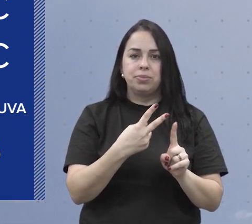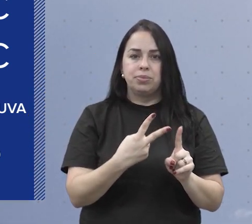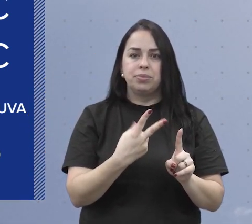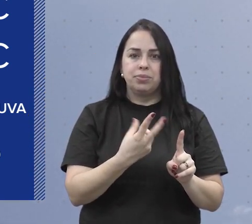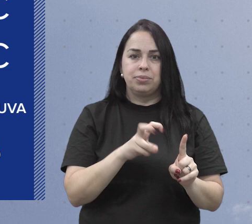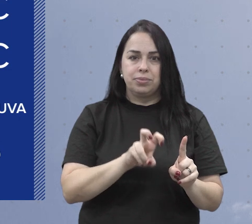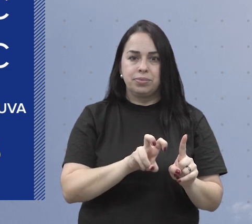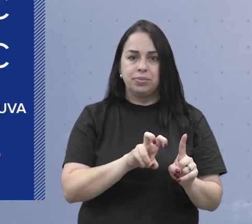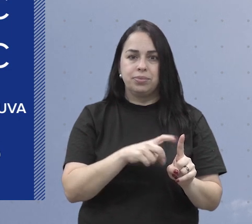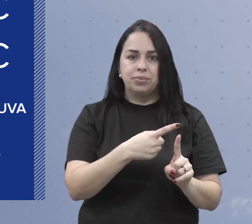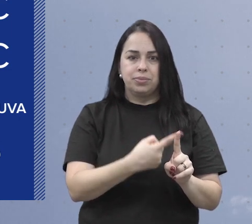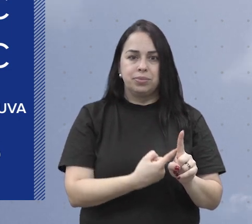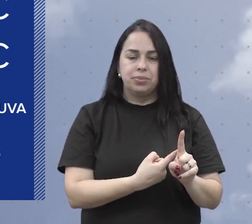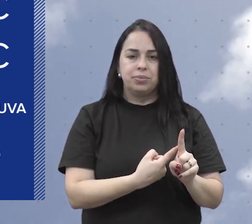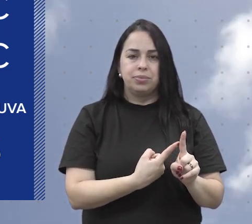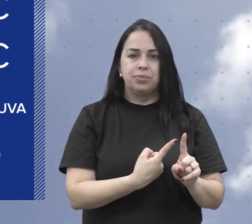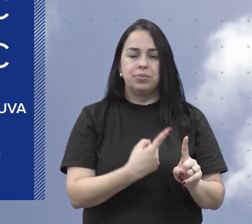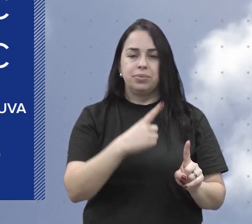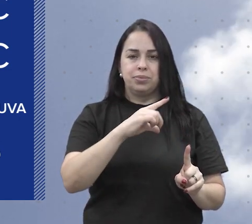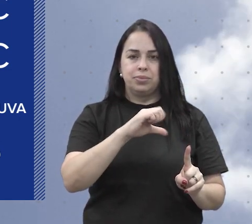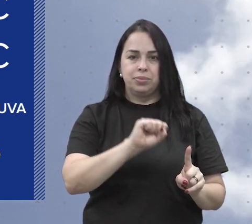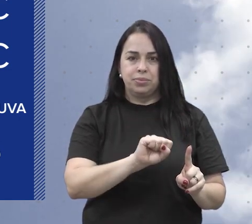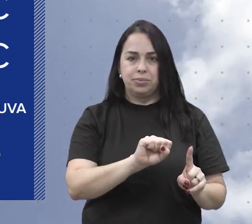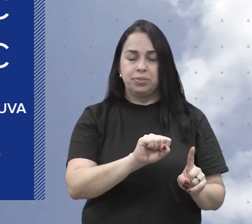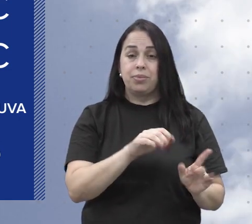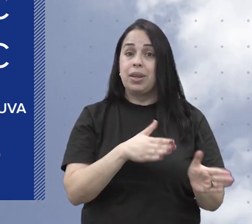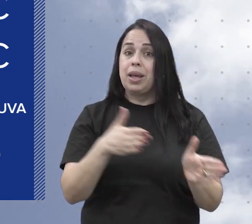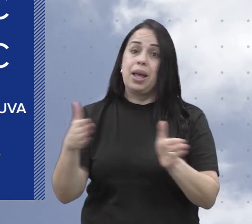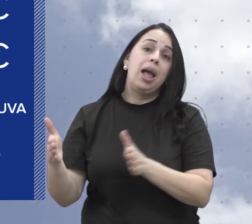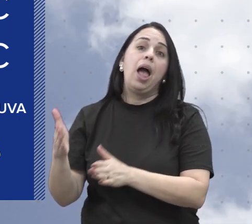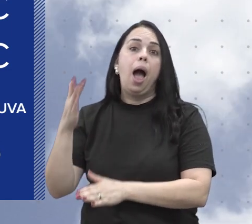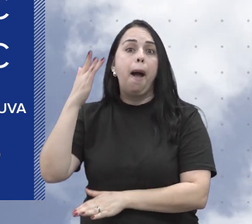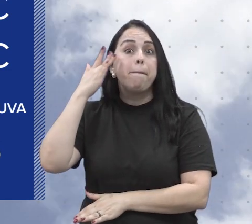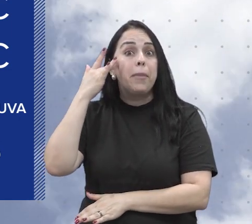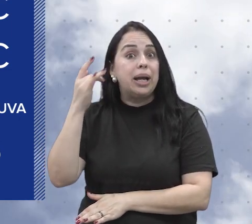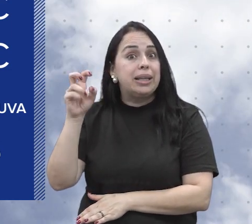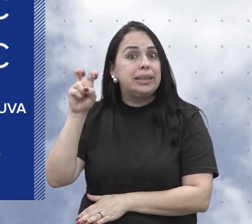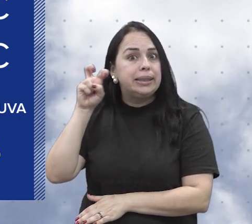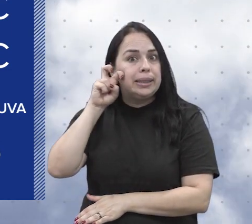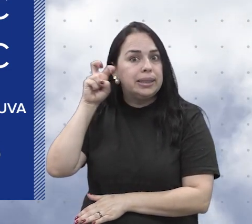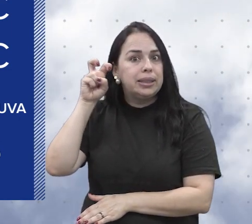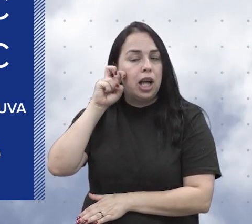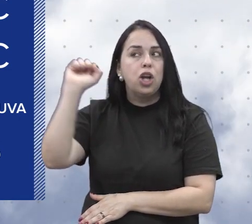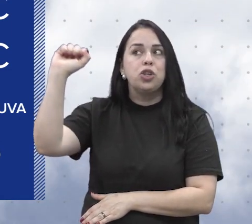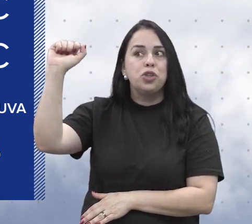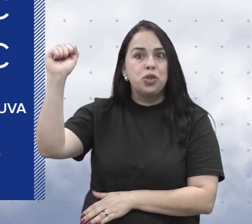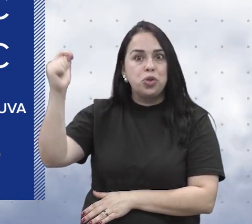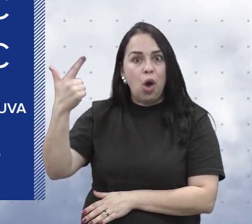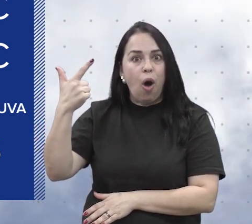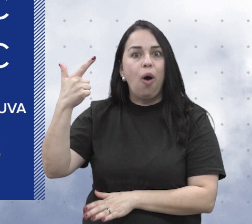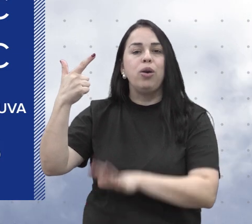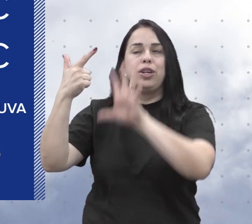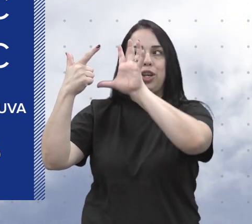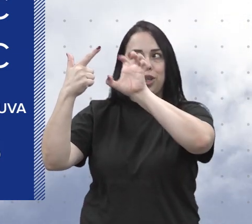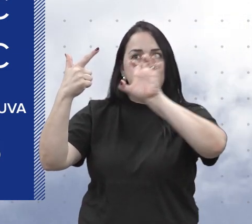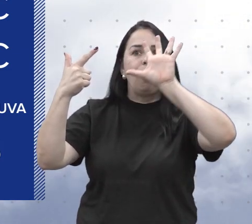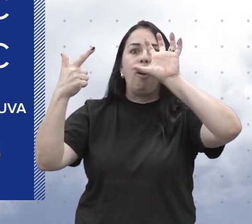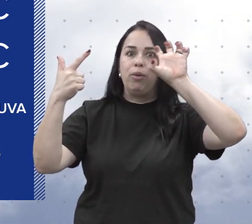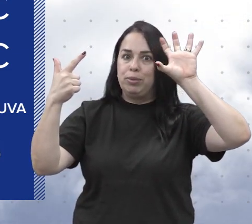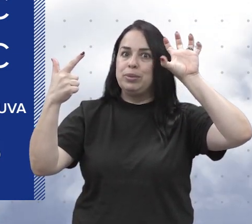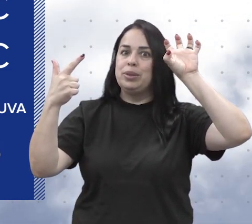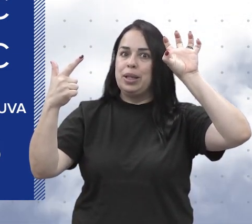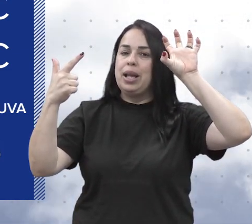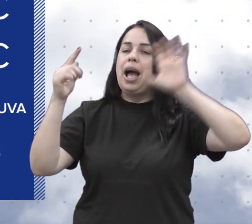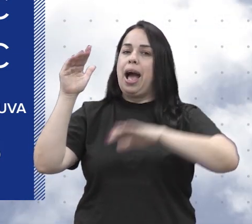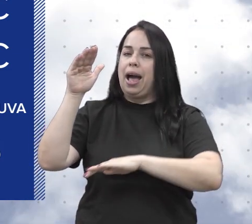esperada é de 25 e a mínima será de 18. Amanhã, quinta-feira, o sol volta a aparecer em meio às nuvens.